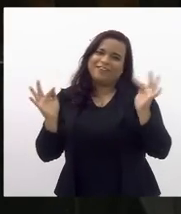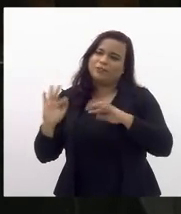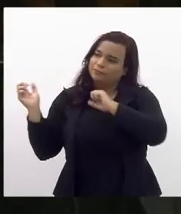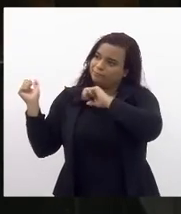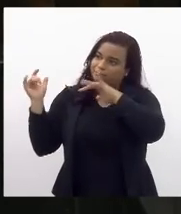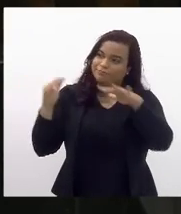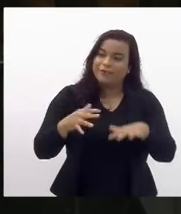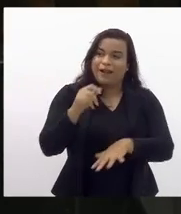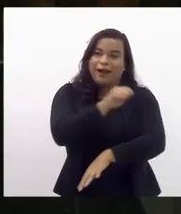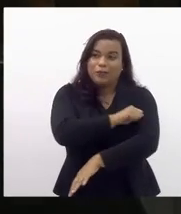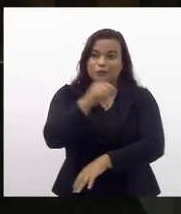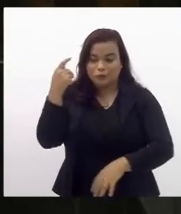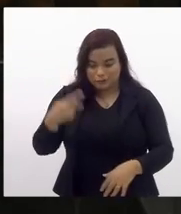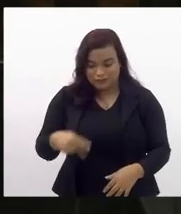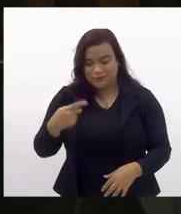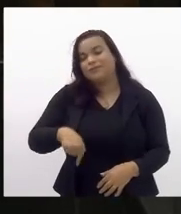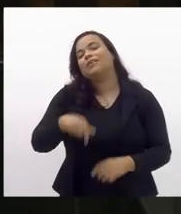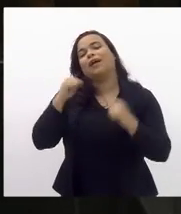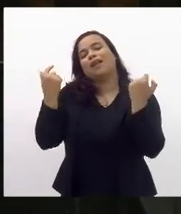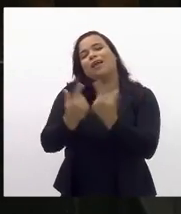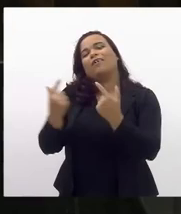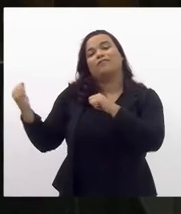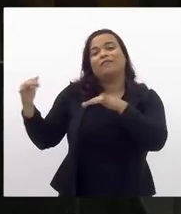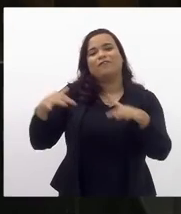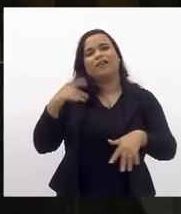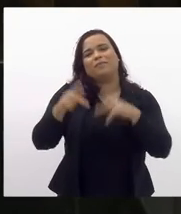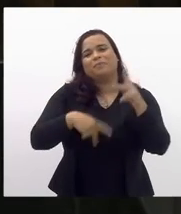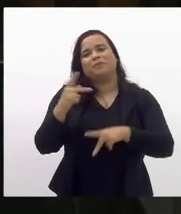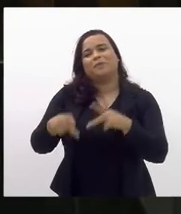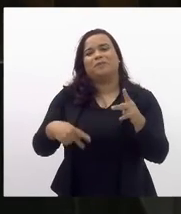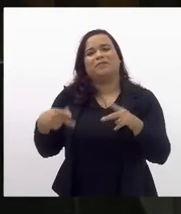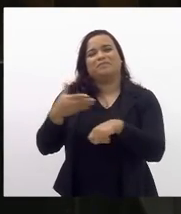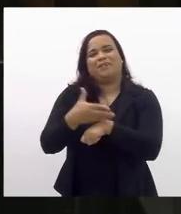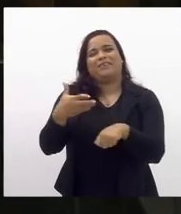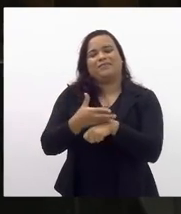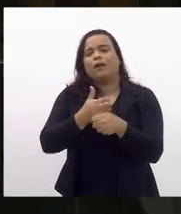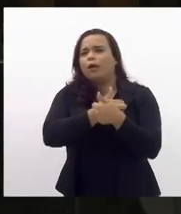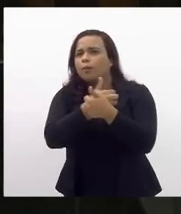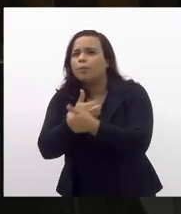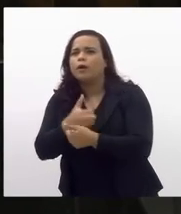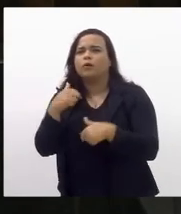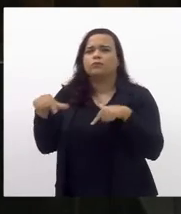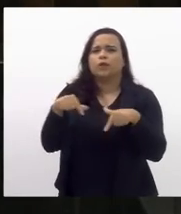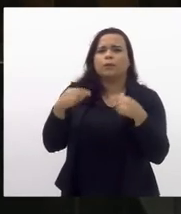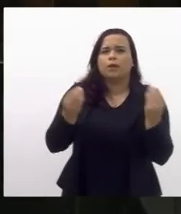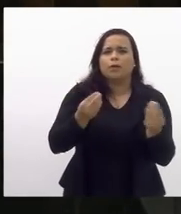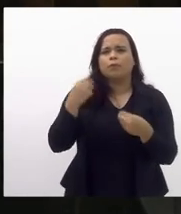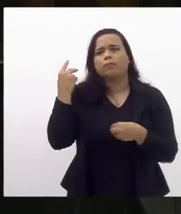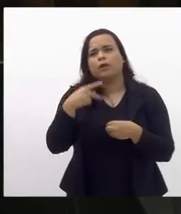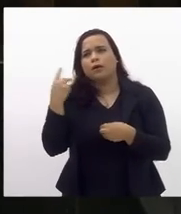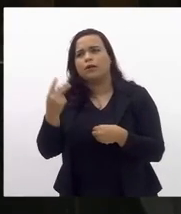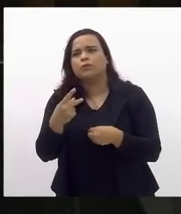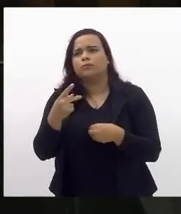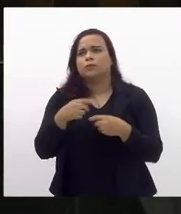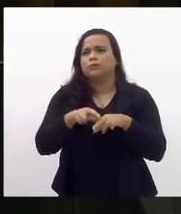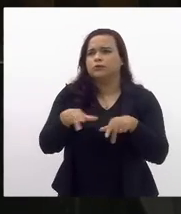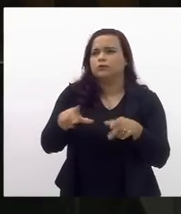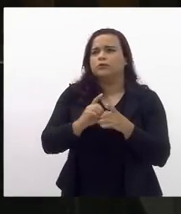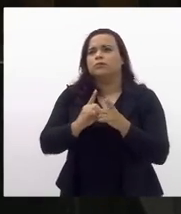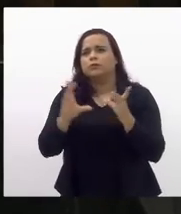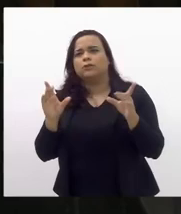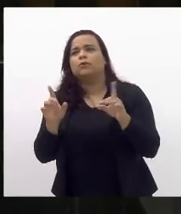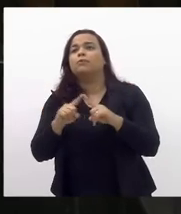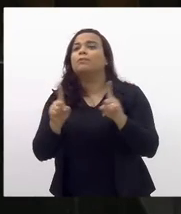à Casa do Povo, acompanhar o trabalho parlamentar, acompanhar as discussões democráticas, mas me causa espécie que